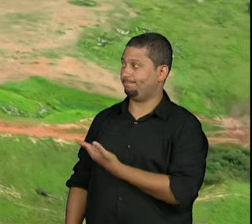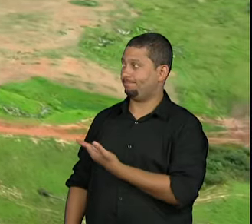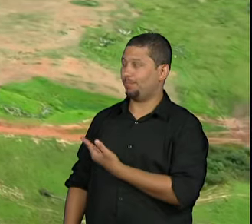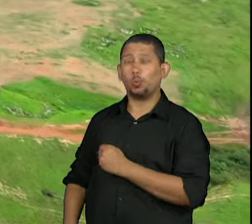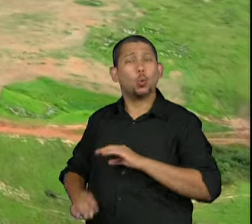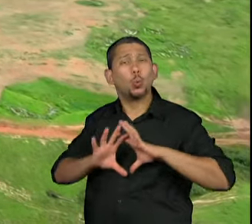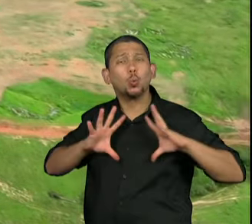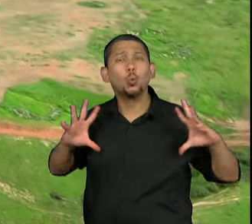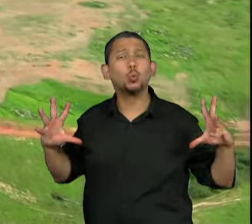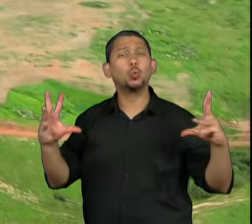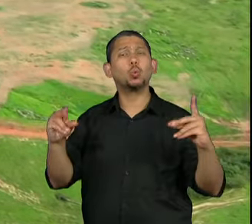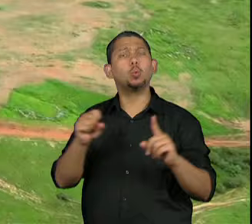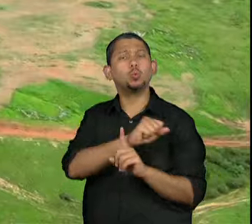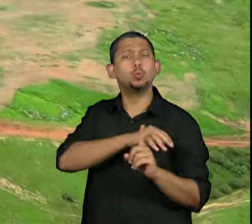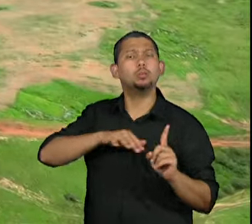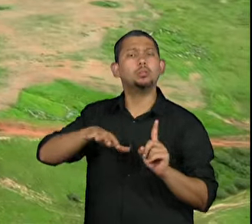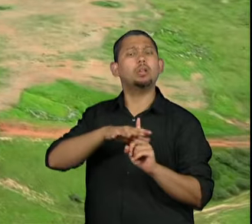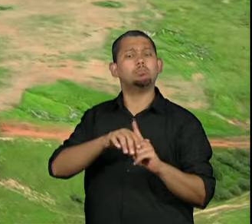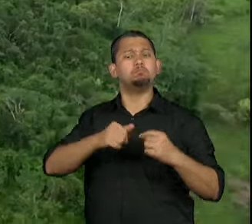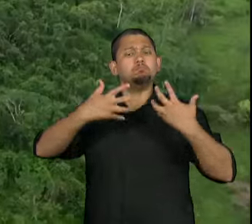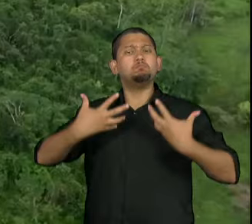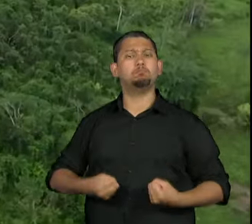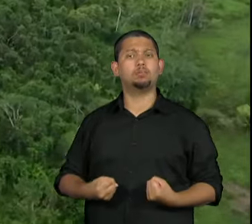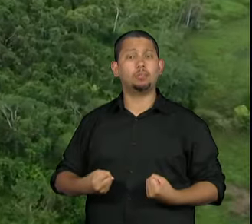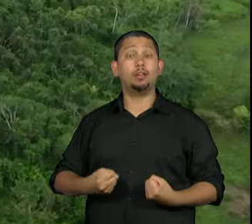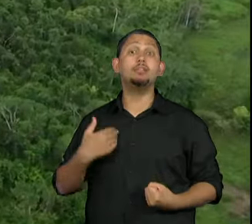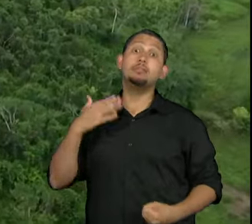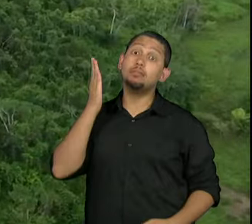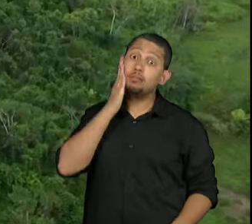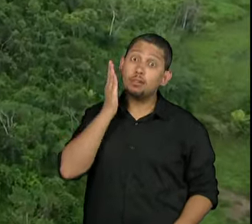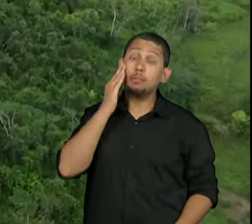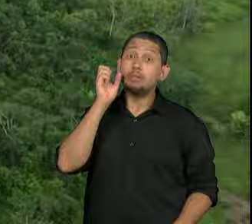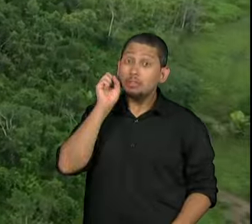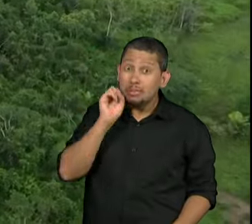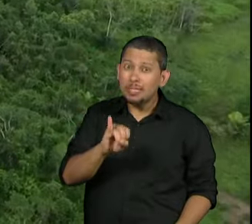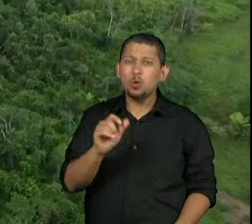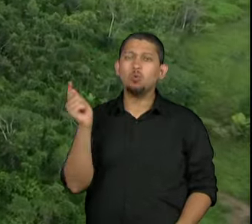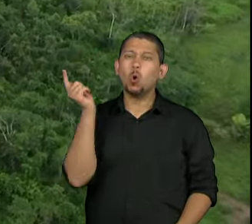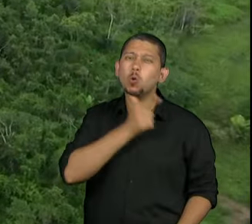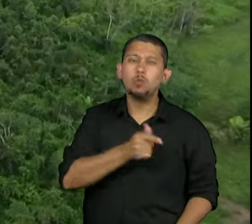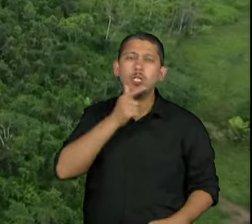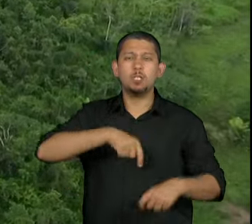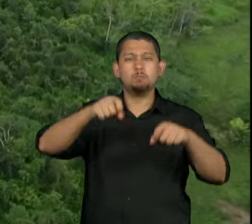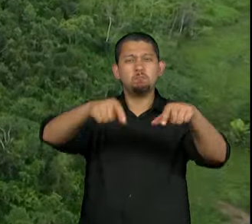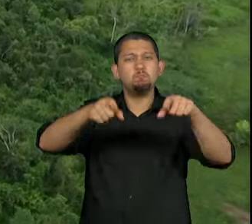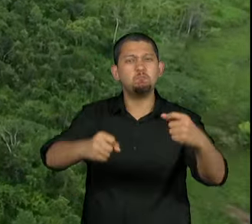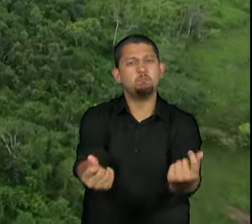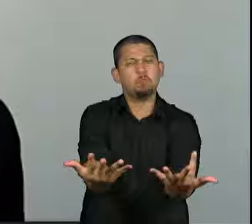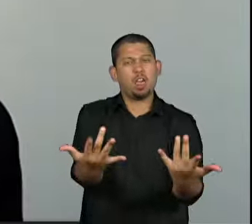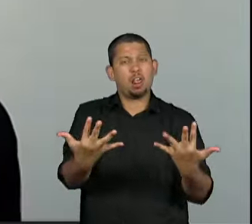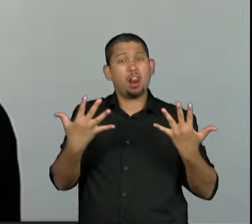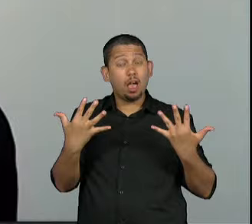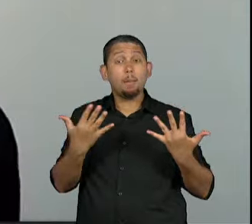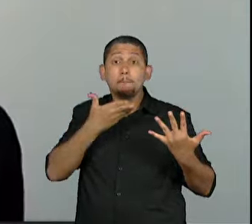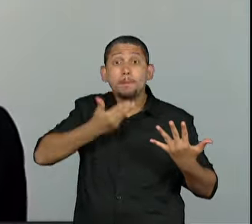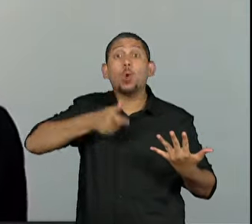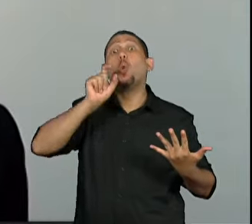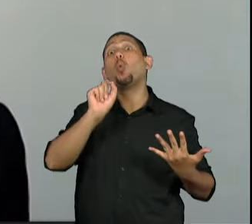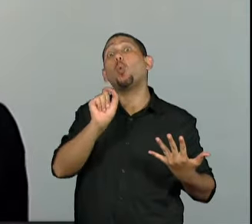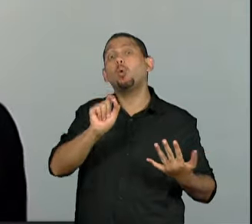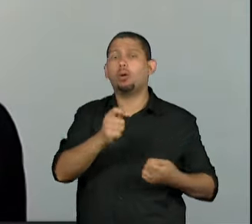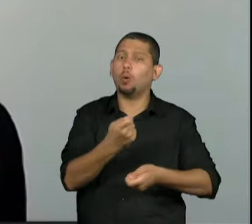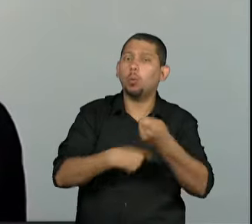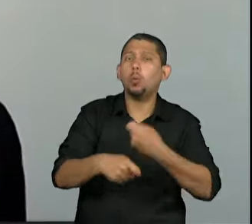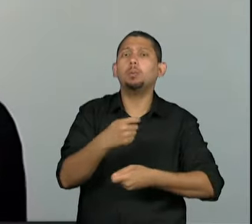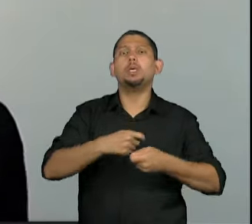e entender que São Paulo vai ter benefícios para a sua economia e para a população. E mudar a chave, né, do desenvolvimento para um desenvolvimento